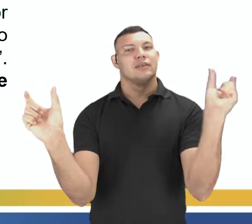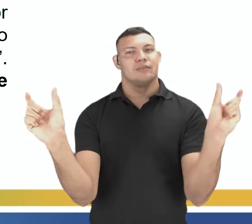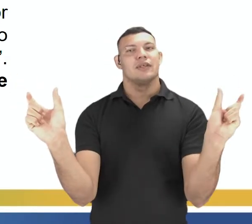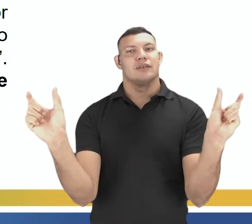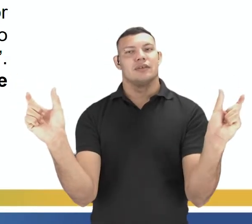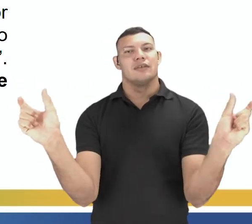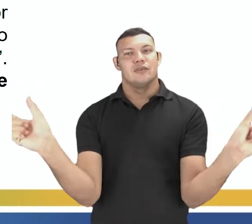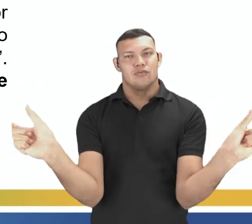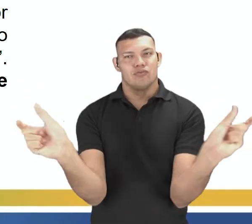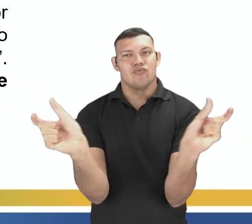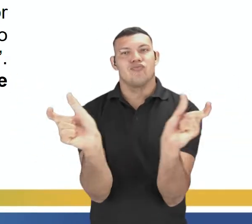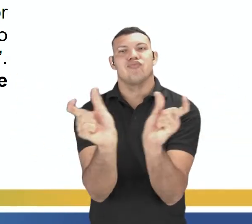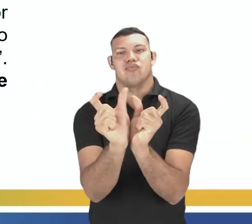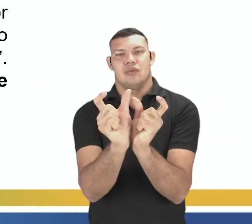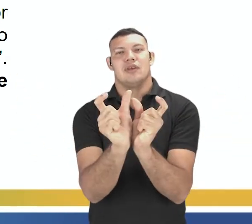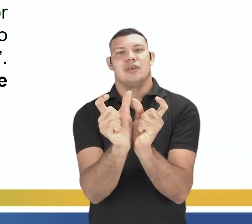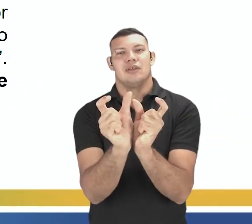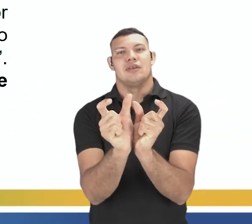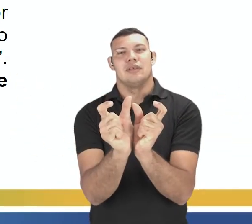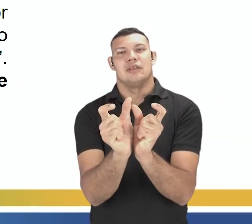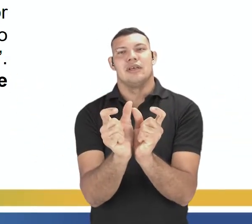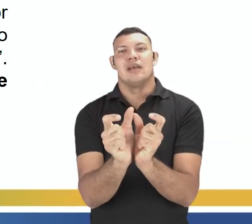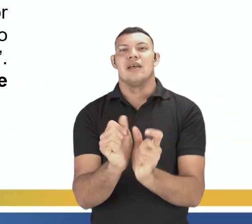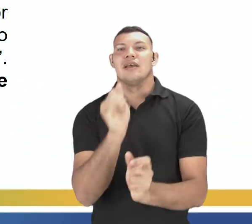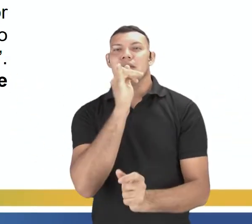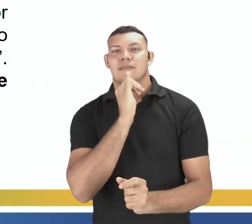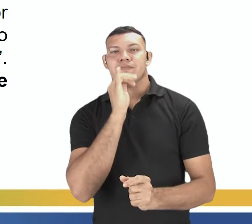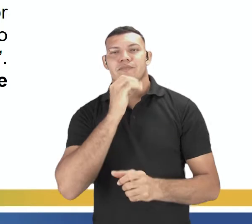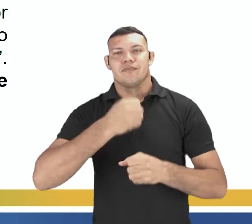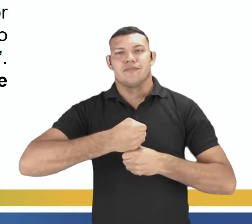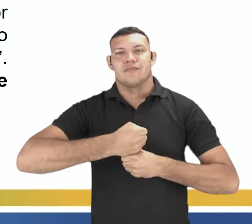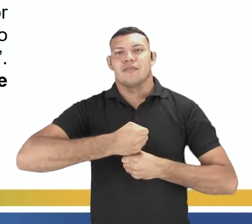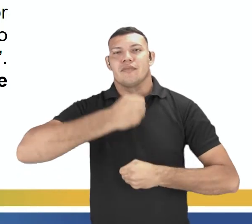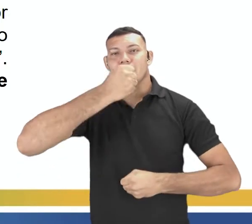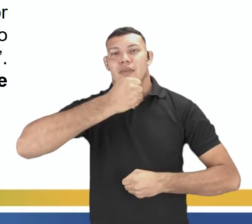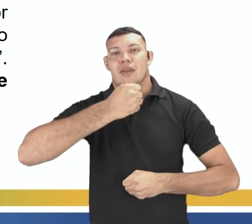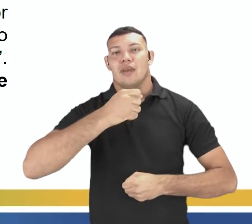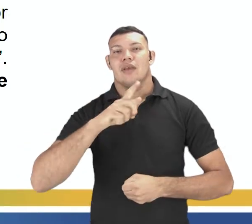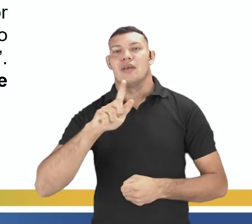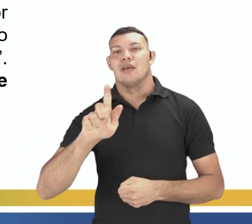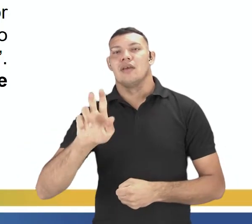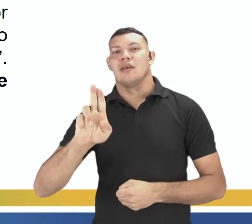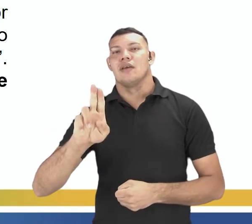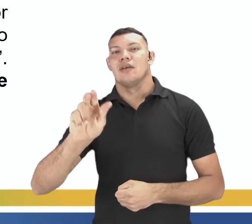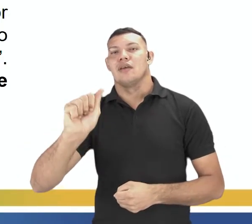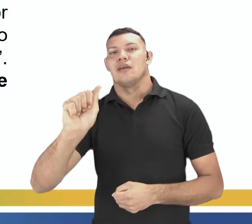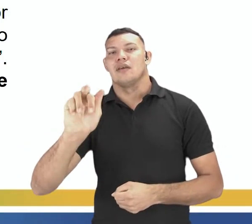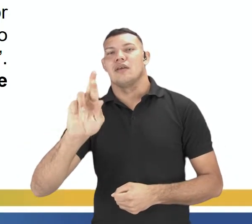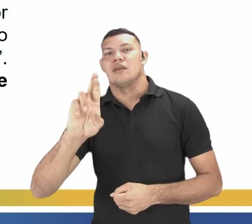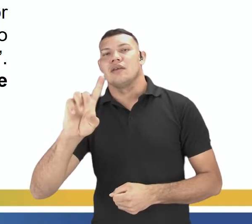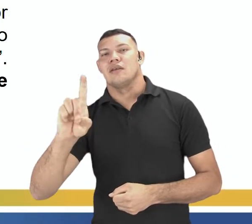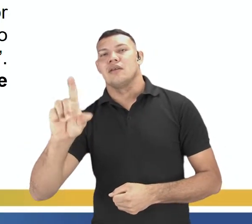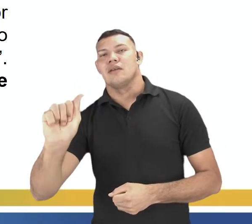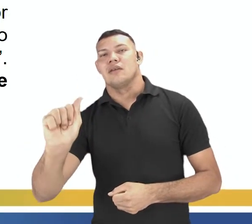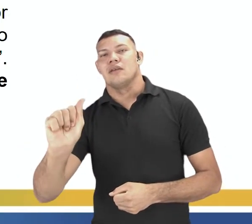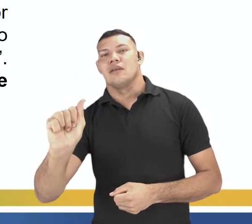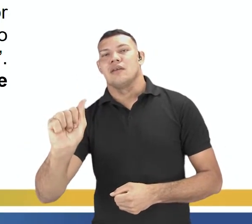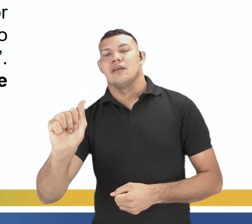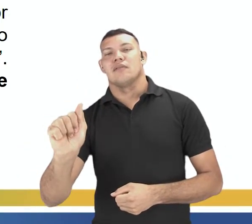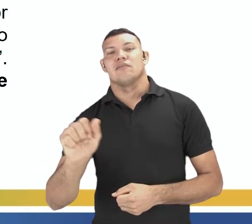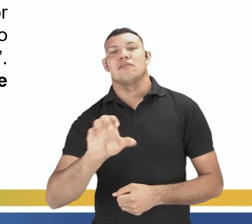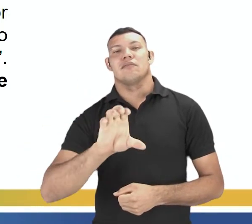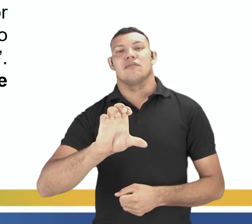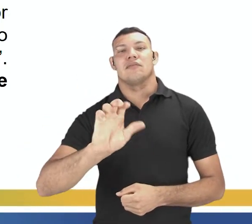guarda-chuva é um substantivo composto, formado pela junção das palavras guarda e